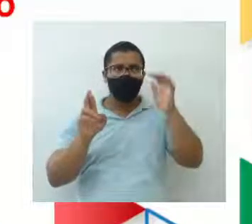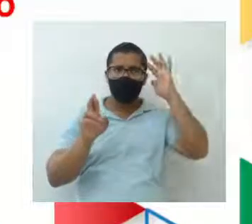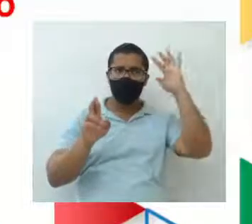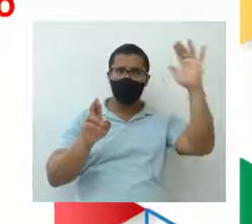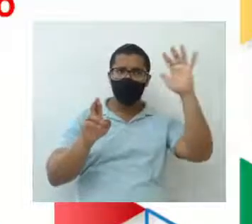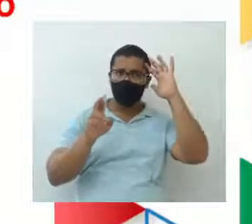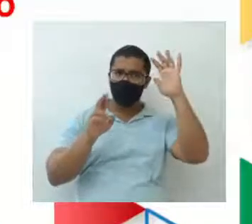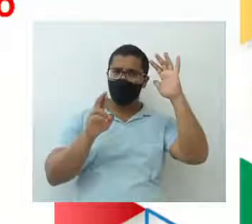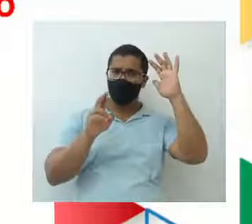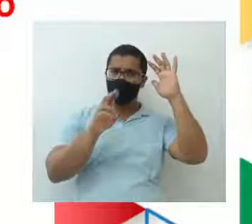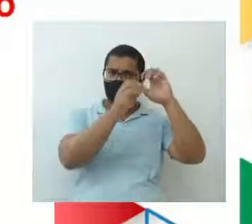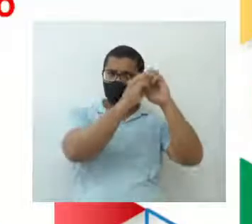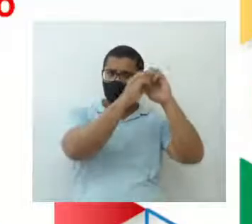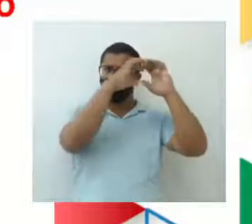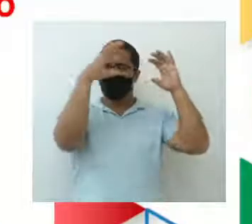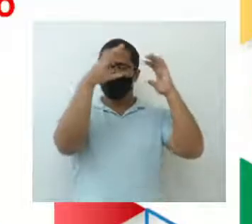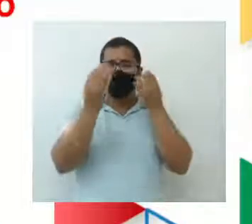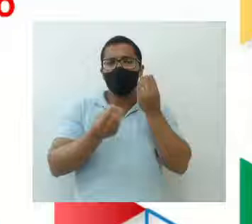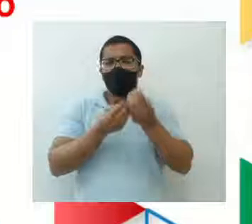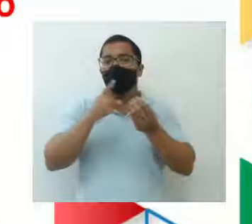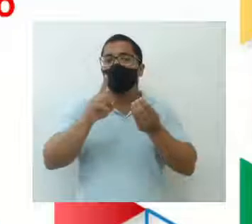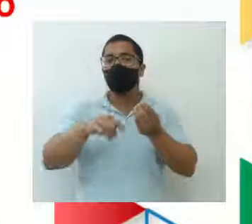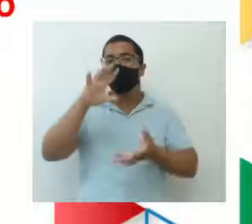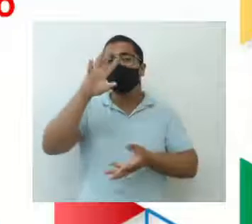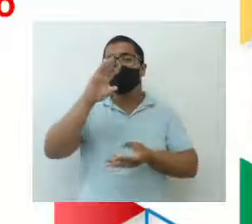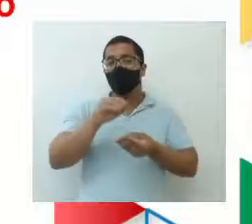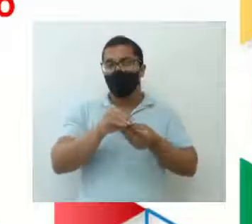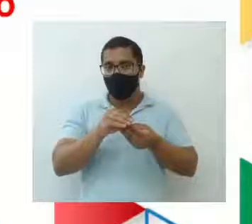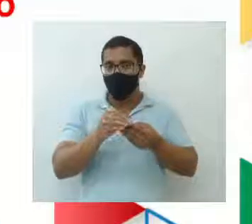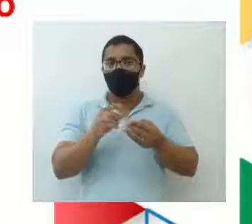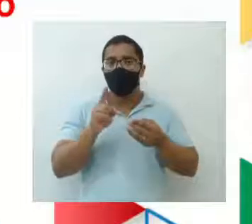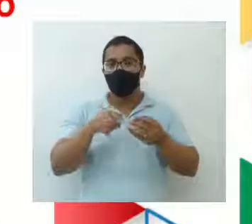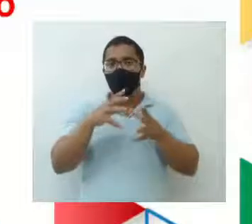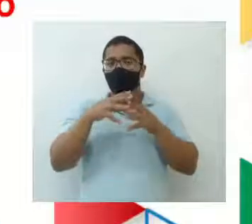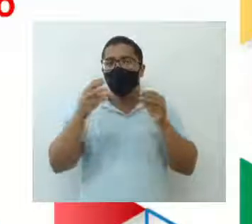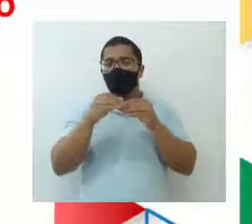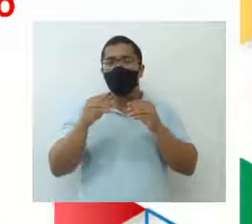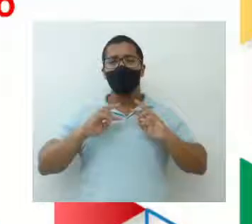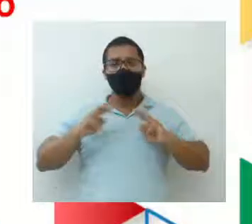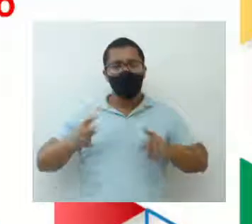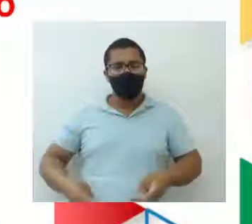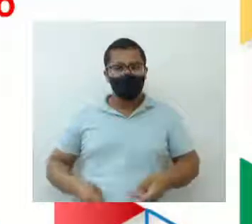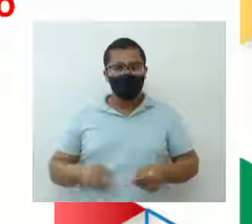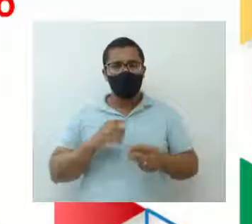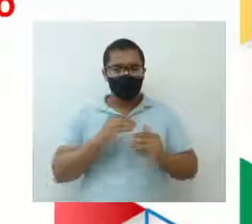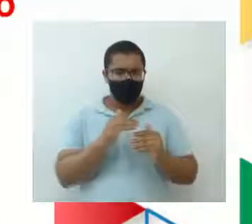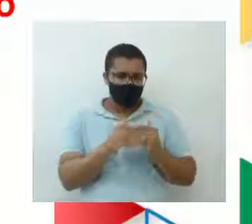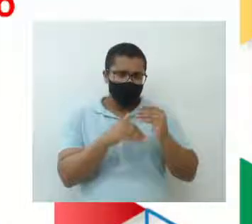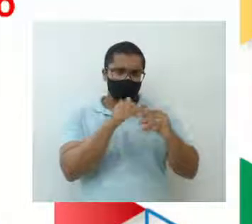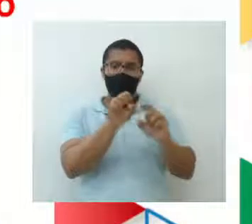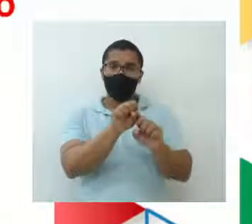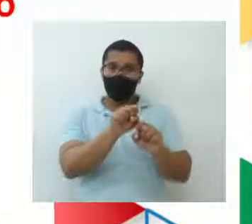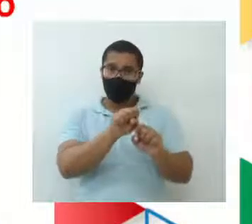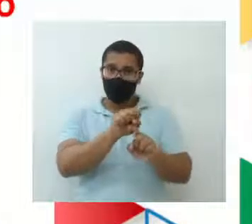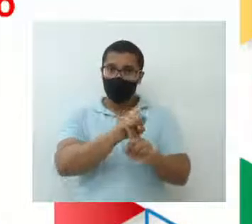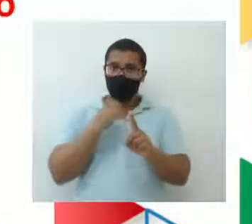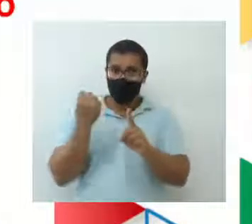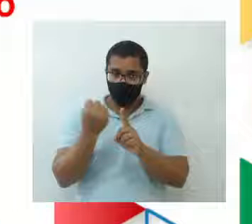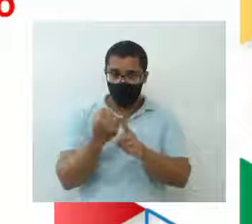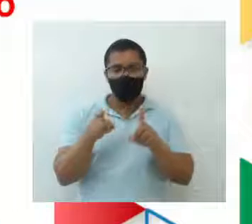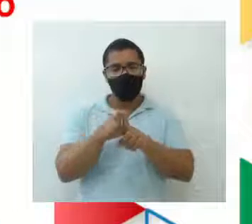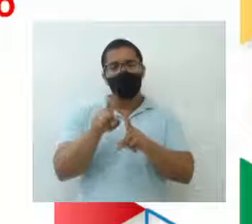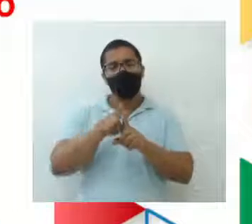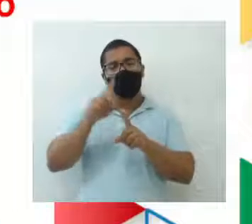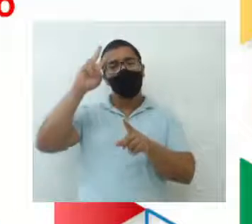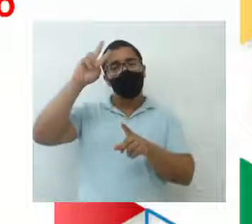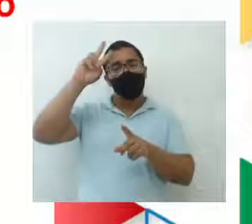o fundamento de uma compreensão do espírito humano como construído social e historicamente.